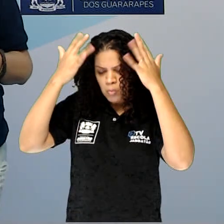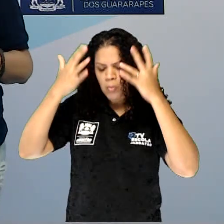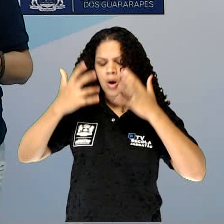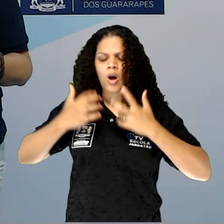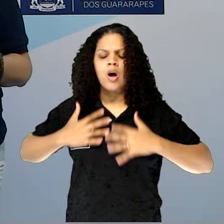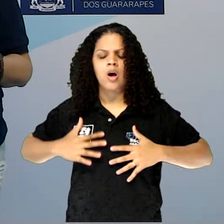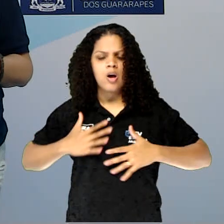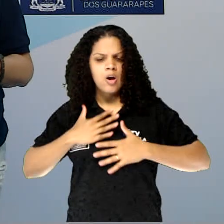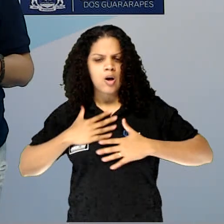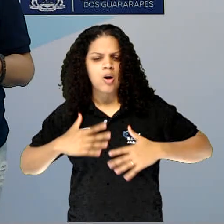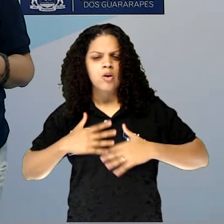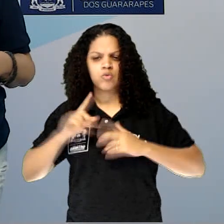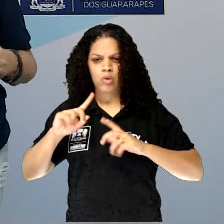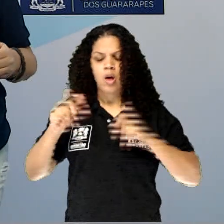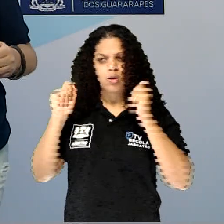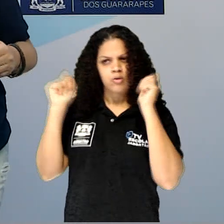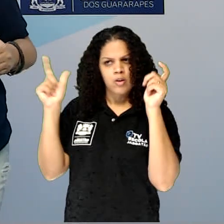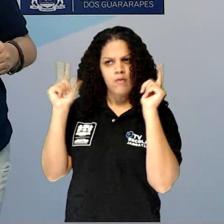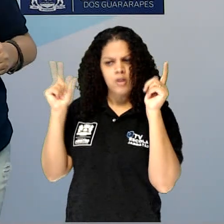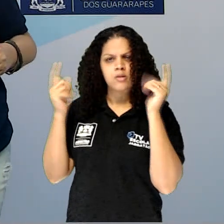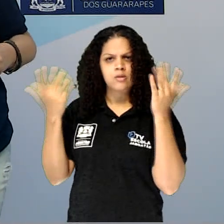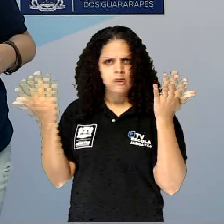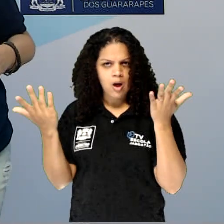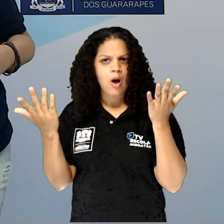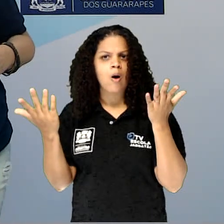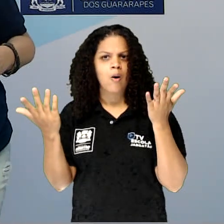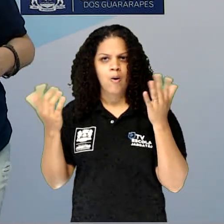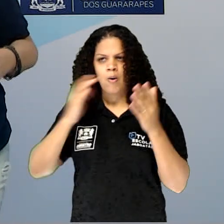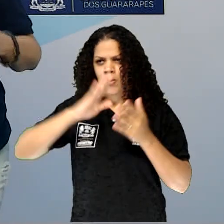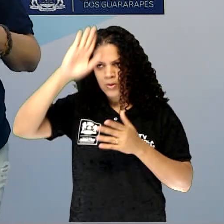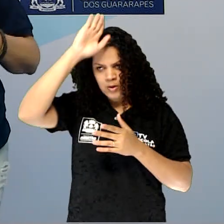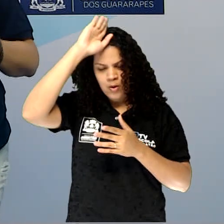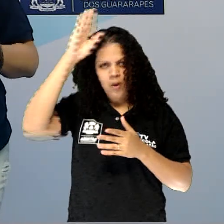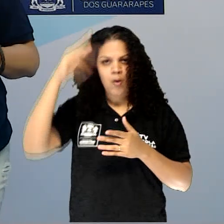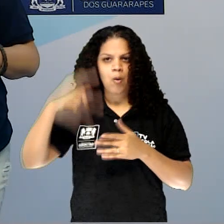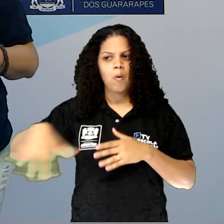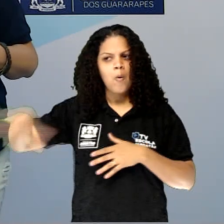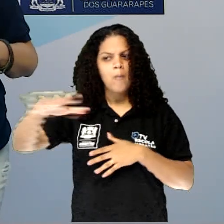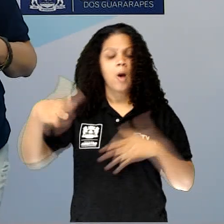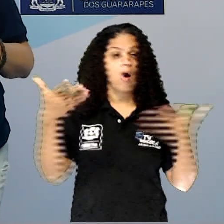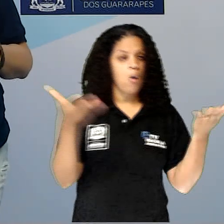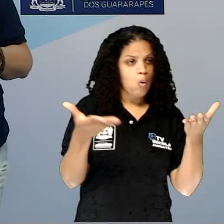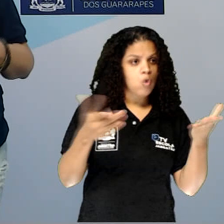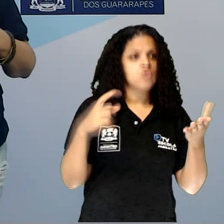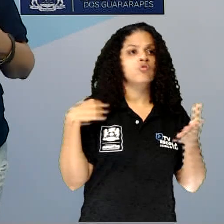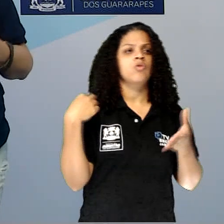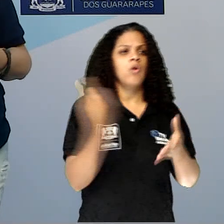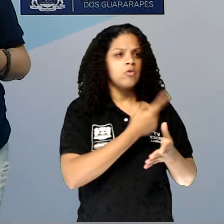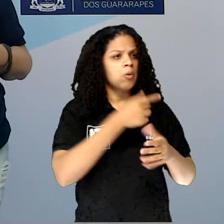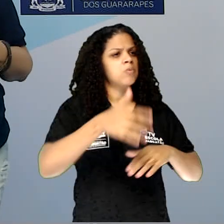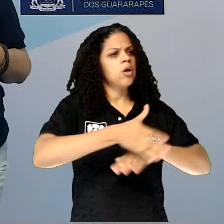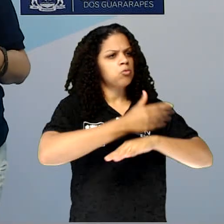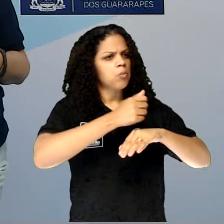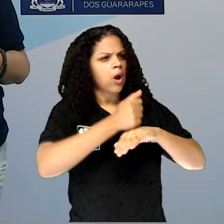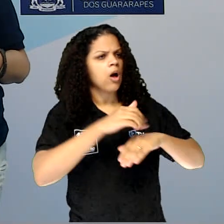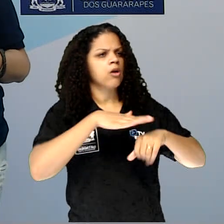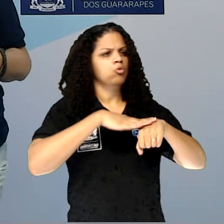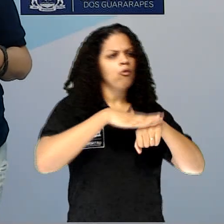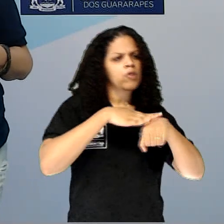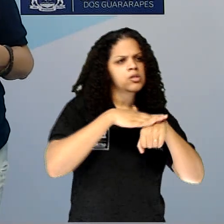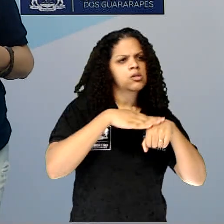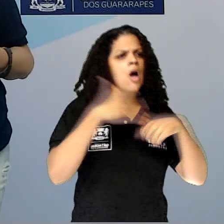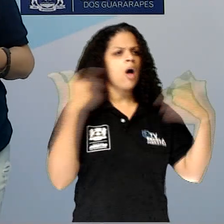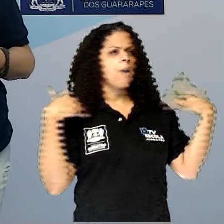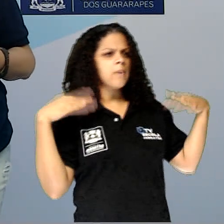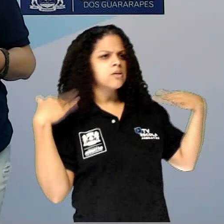hoje as pessoas vão a um shopping passear, se vão à praça conversar, naquela época se iam aos banhos públicos.